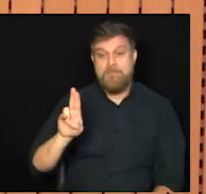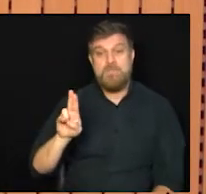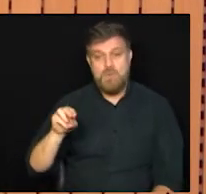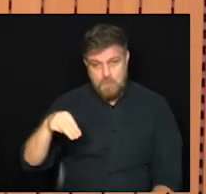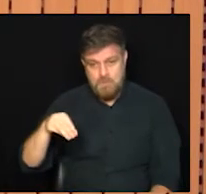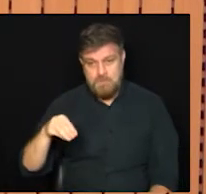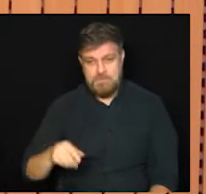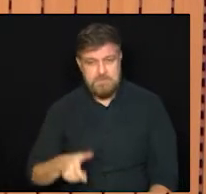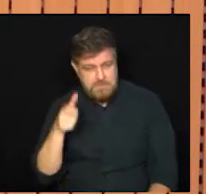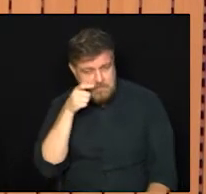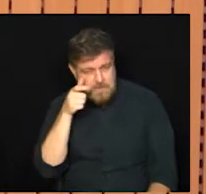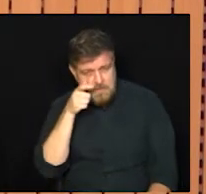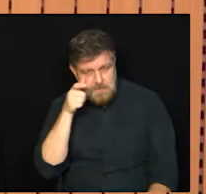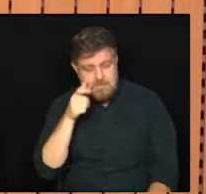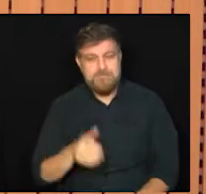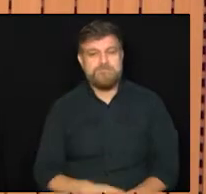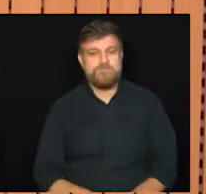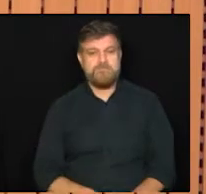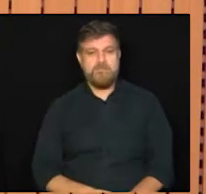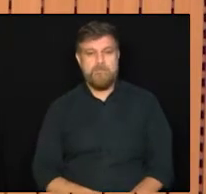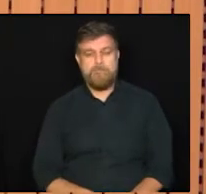Vanderlei.